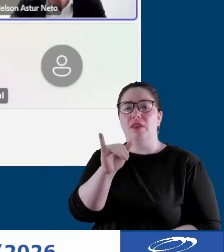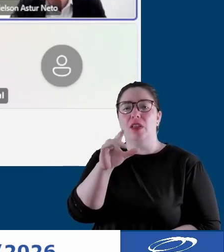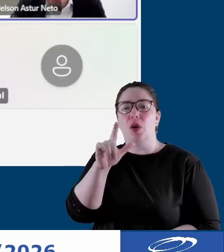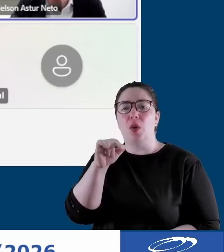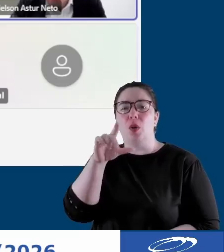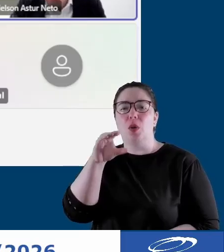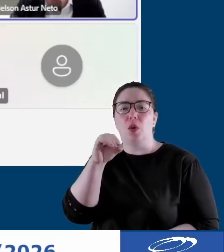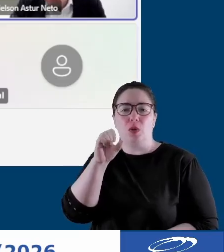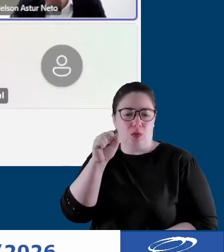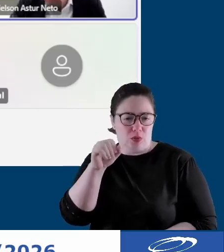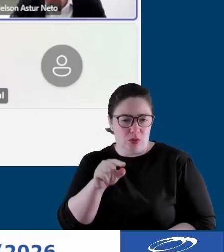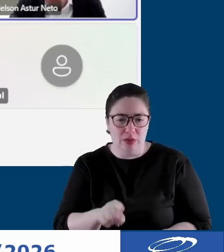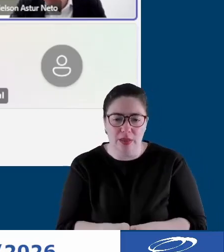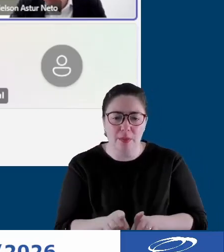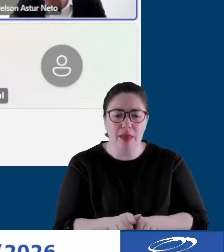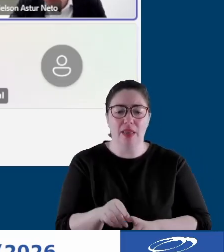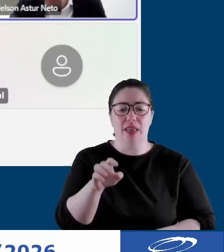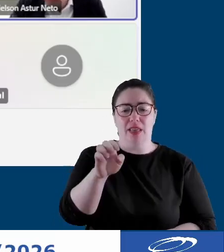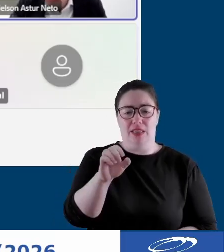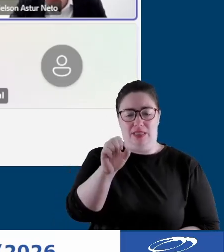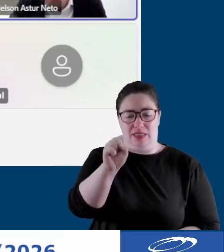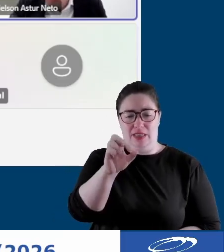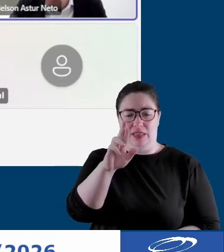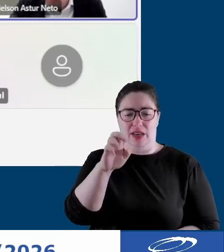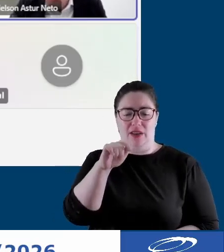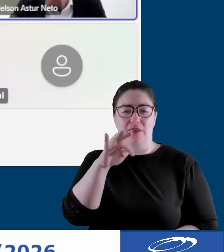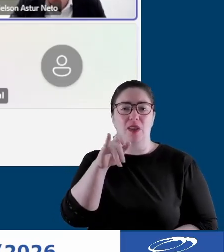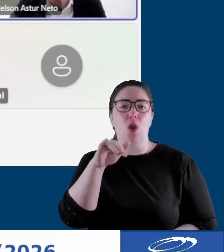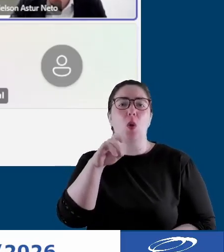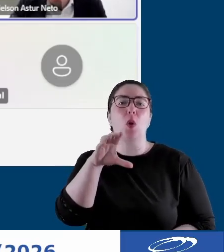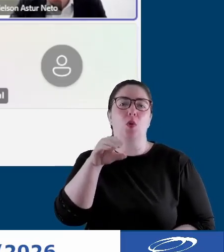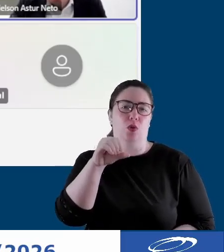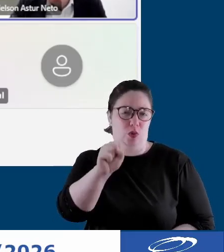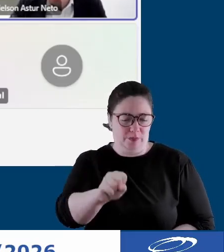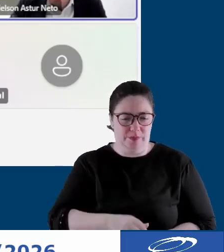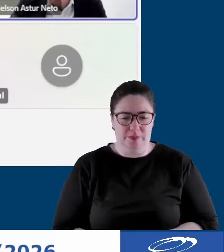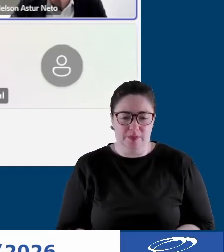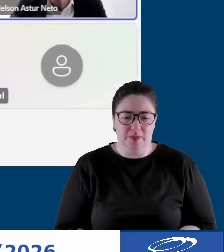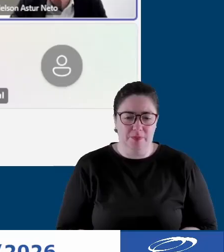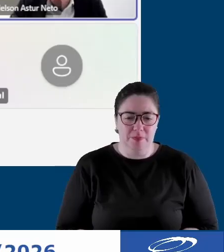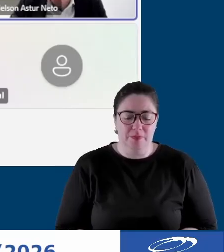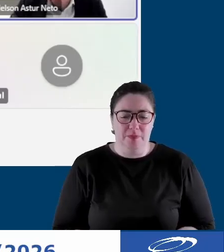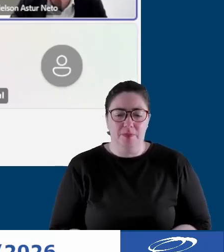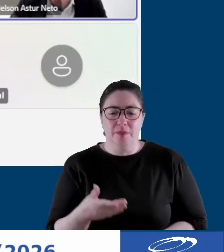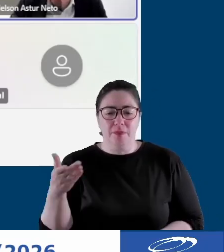né? O Cutibacterium acres, né, atualizando aí esse nome, ele também é